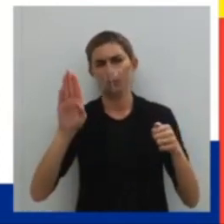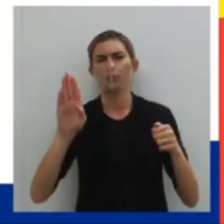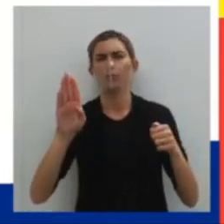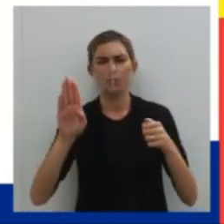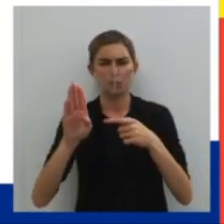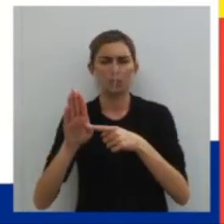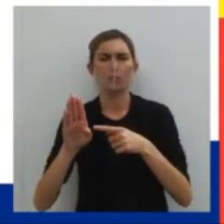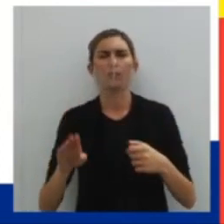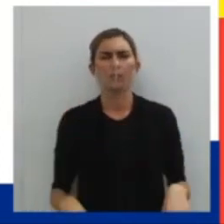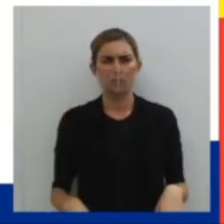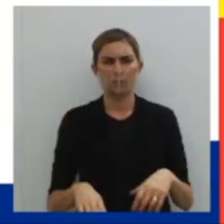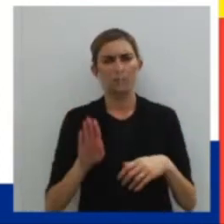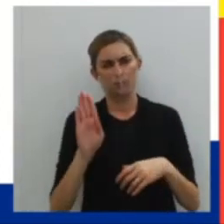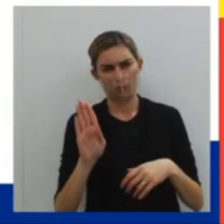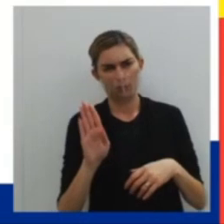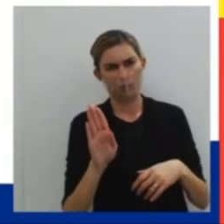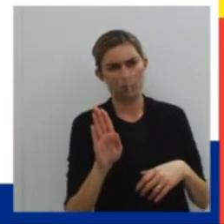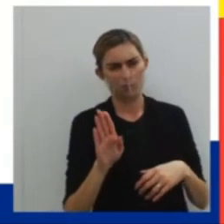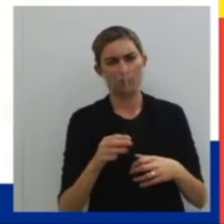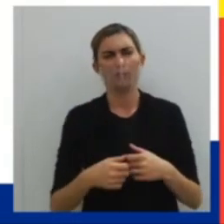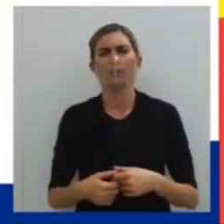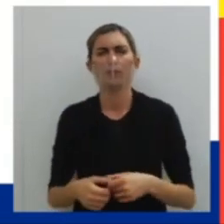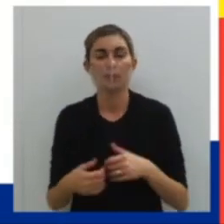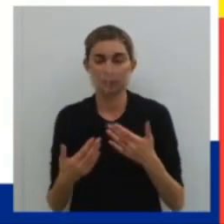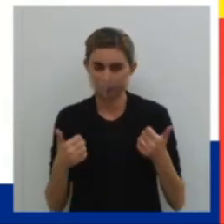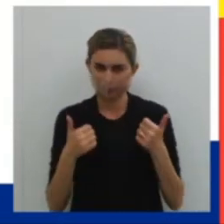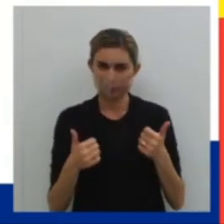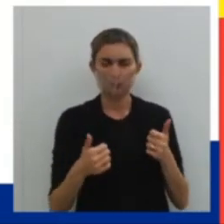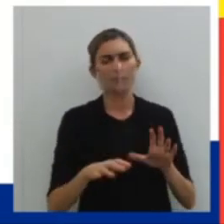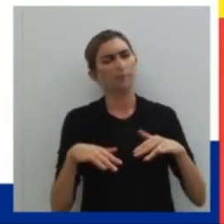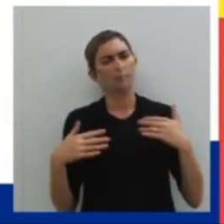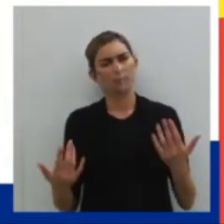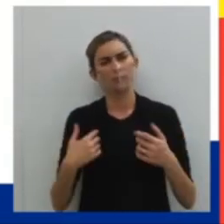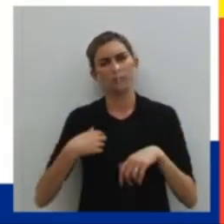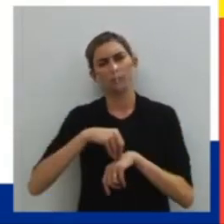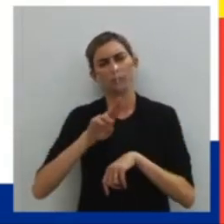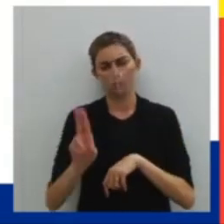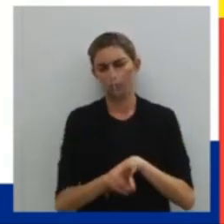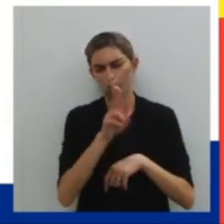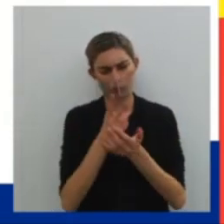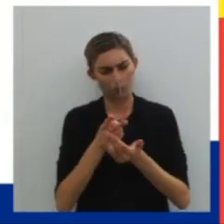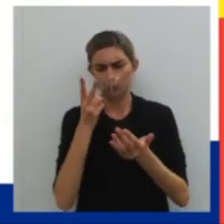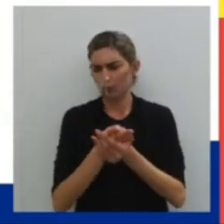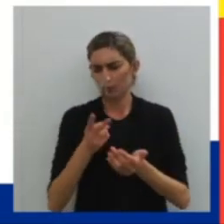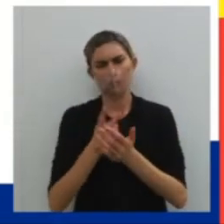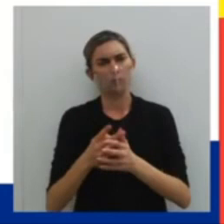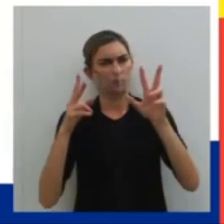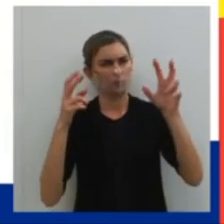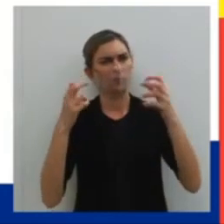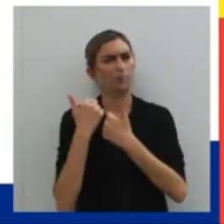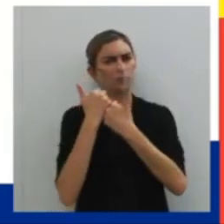chegada será dado pelos elementos do conjunto B. Beleza? Então eu vou estar o tempo inteiro trabalhando com